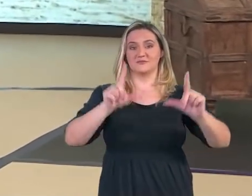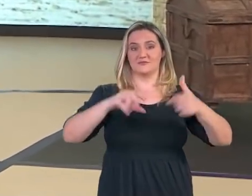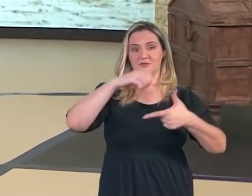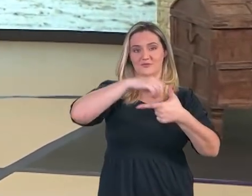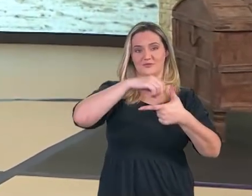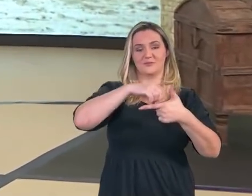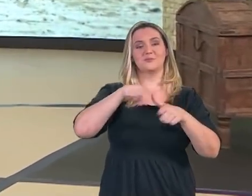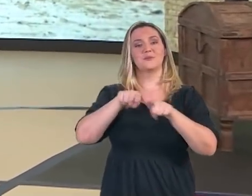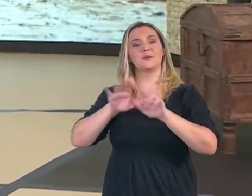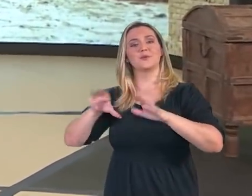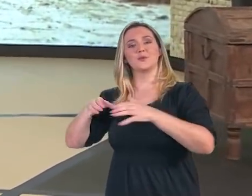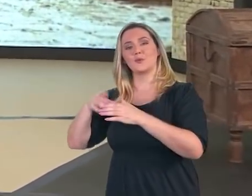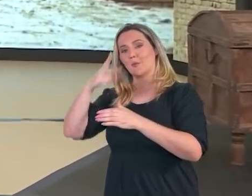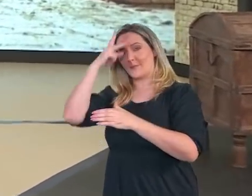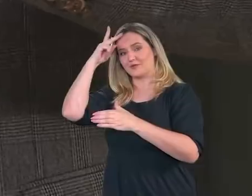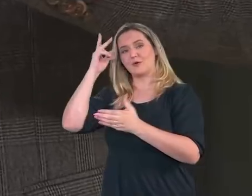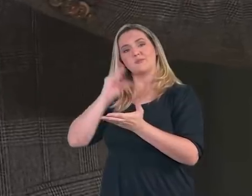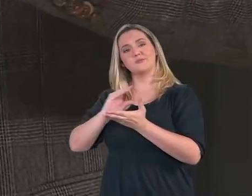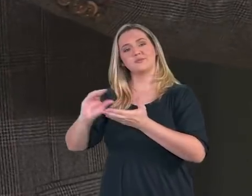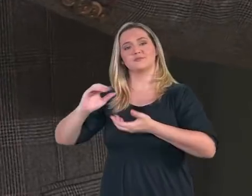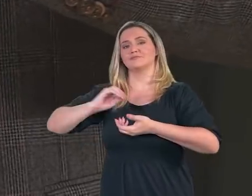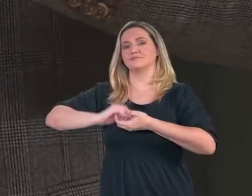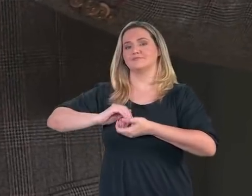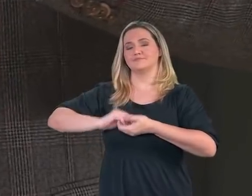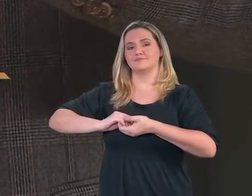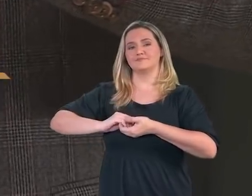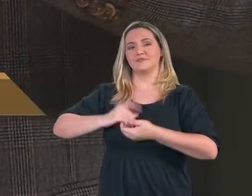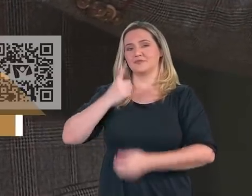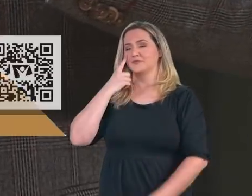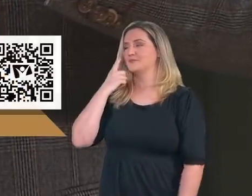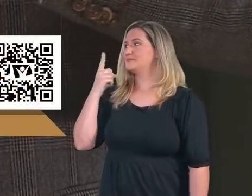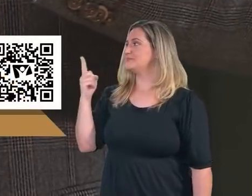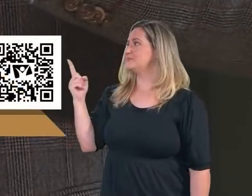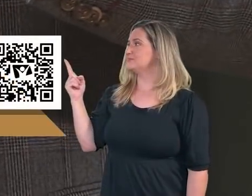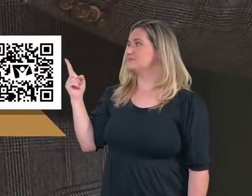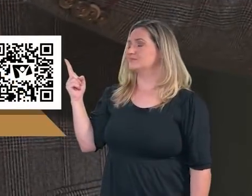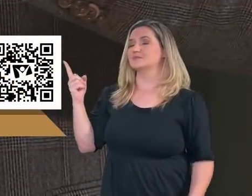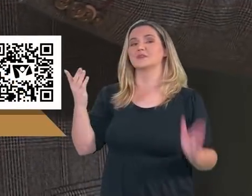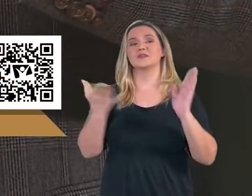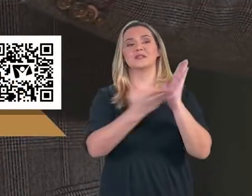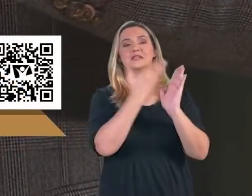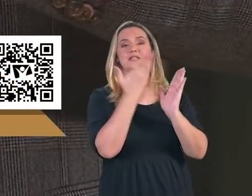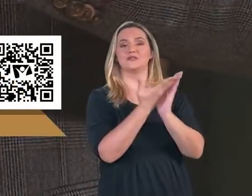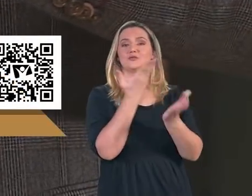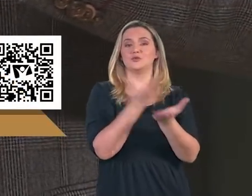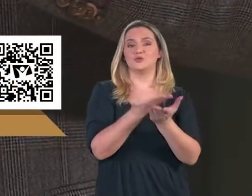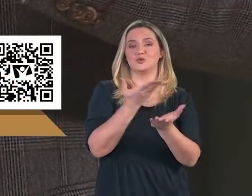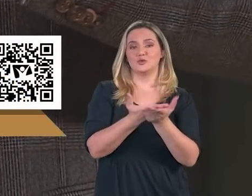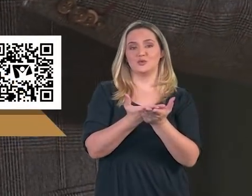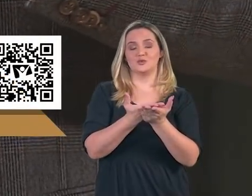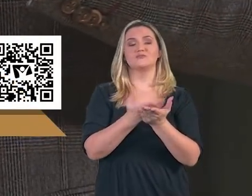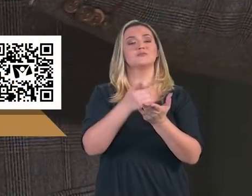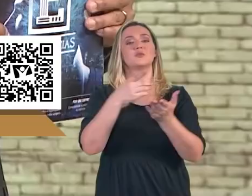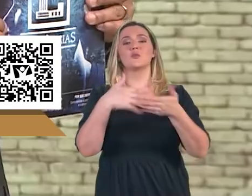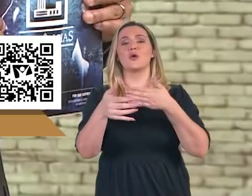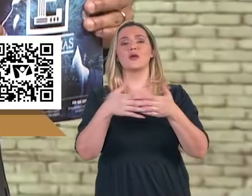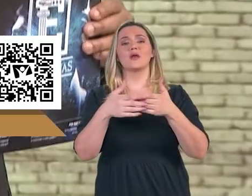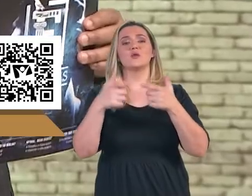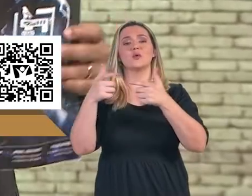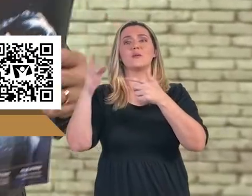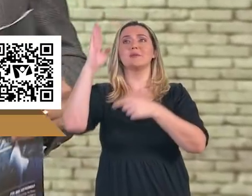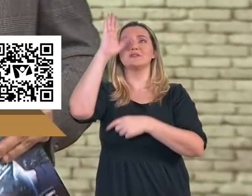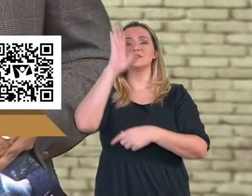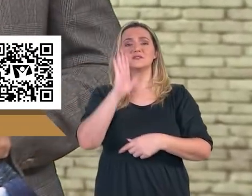Esperança. É o Guia de Estudos Evidências, que pode ser seu inteiramente grátis. Em qualquer lugar do Brasil você pode recebê-lo.